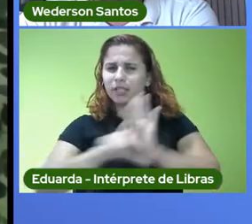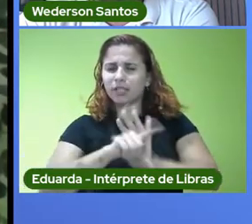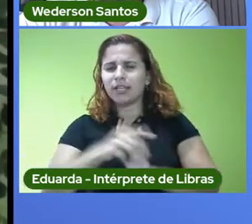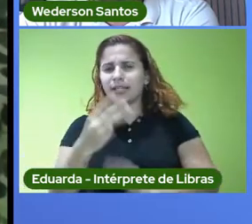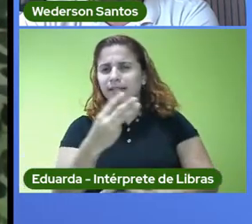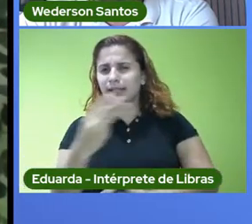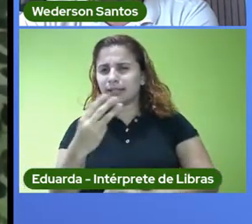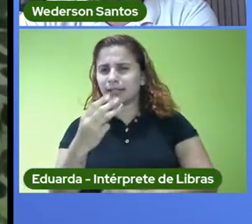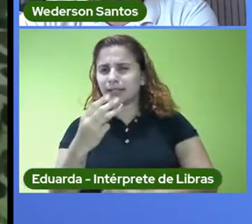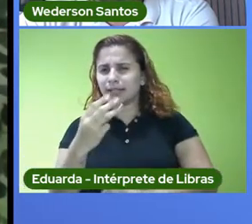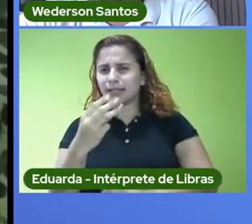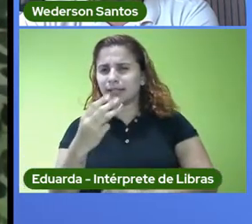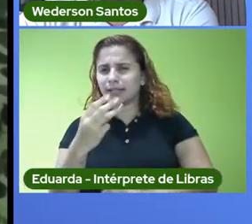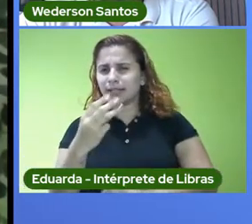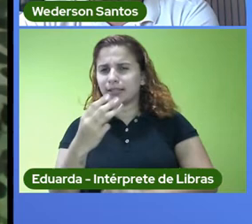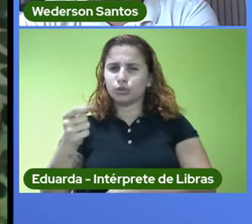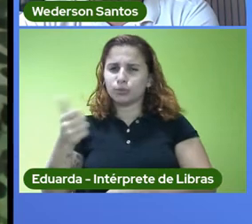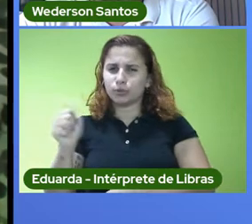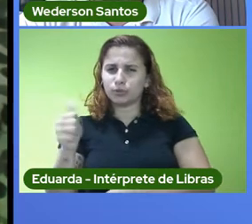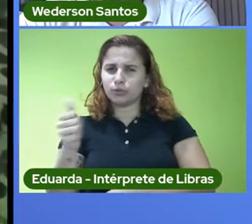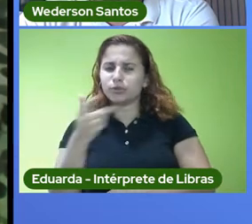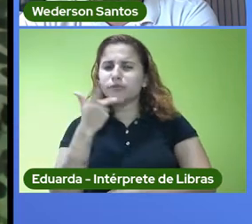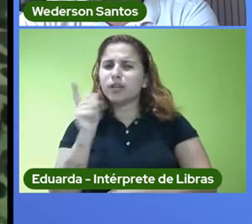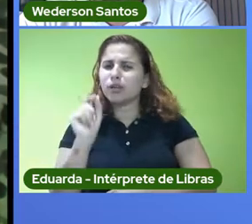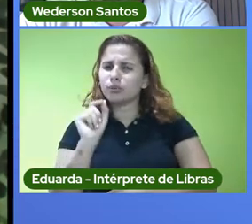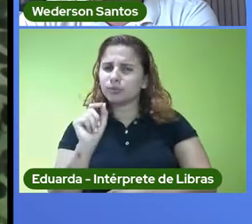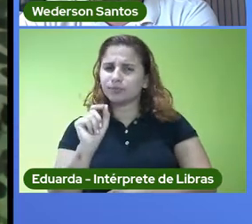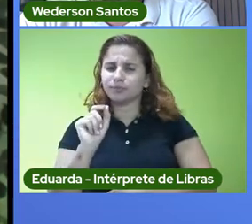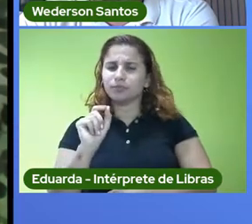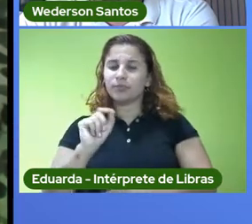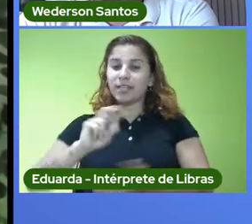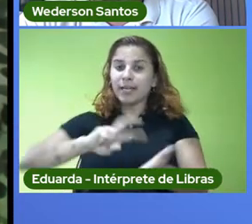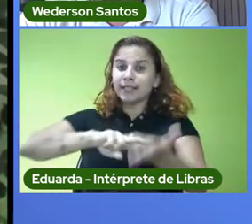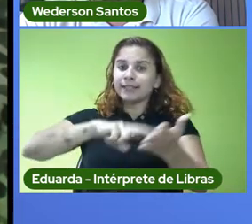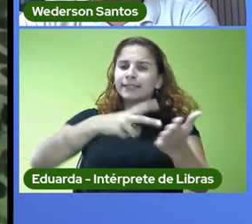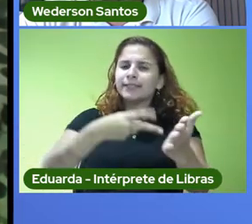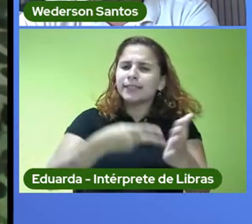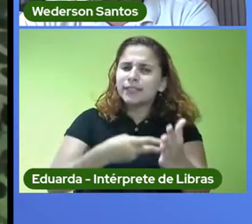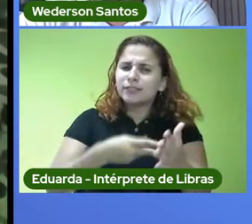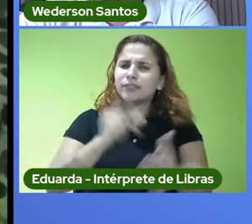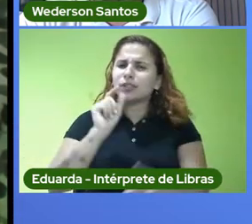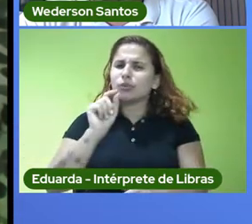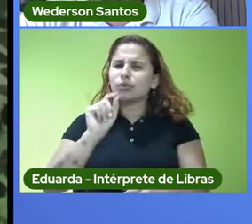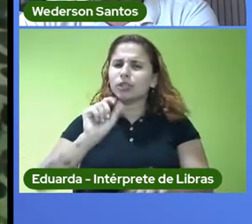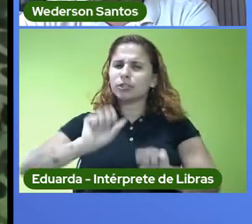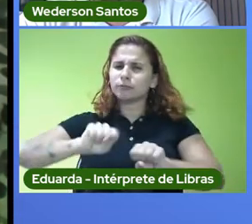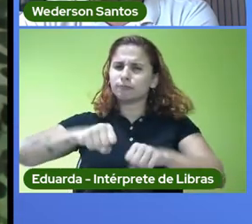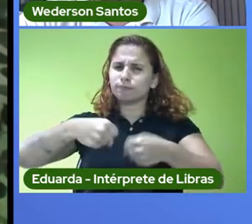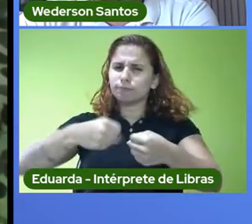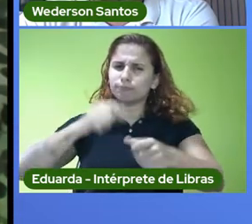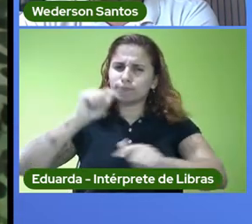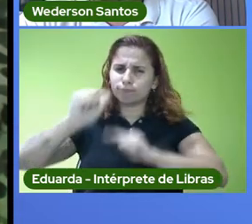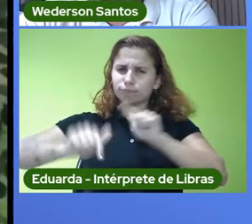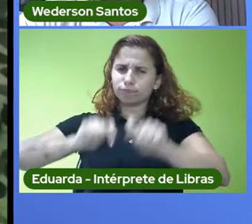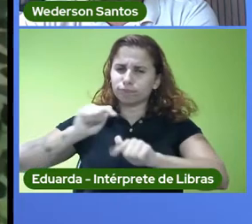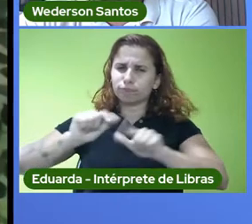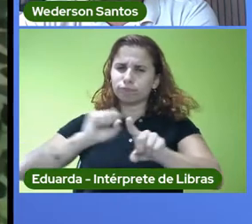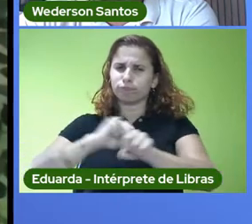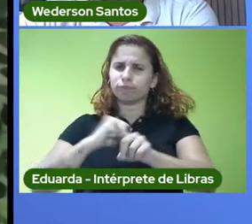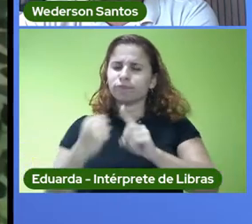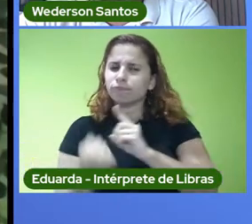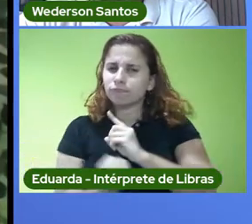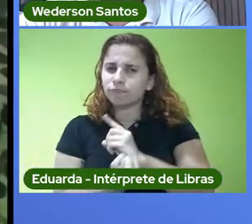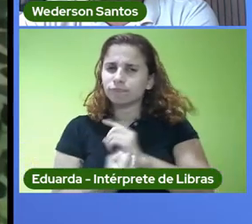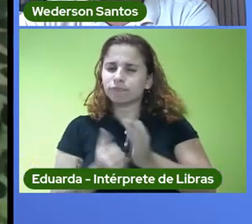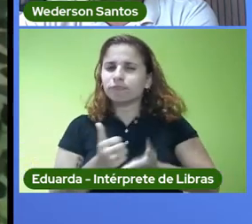vai dizer para nós o que significa a atuação da assistência social, do SUAS, da política de assistência